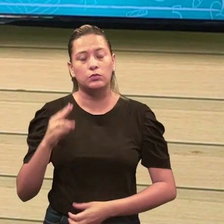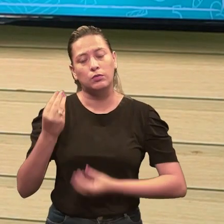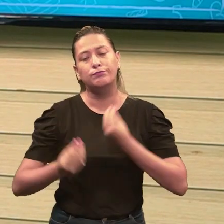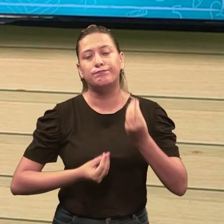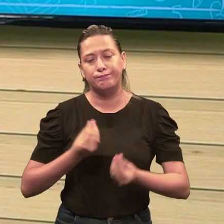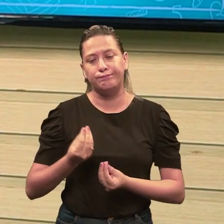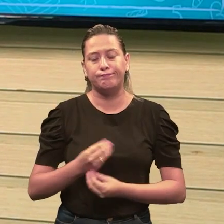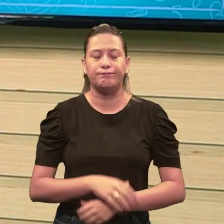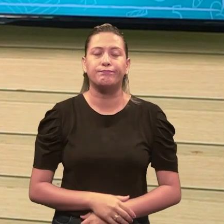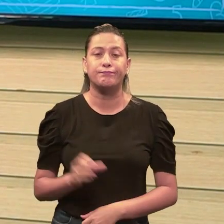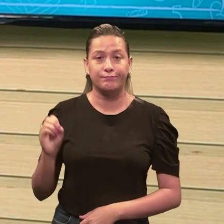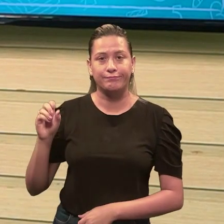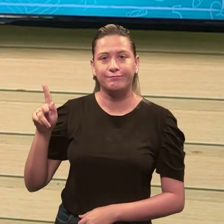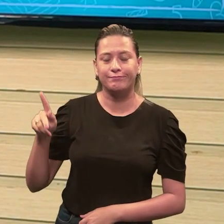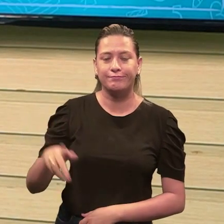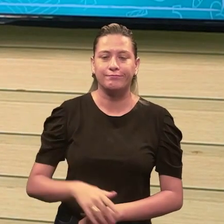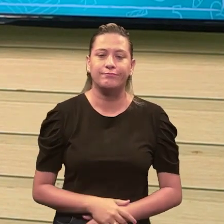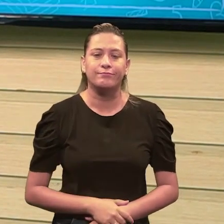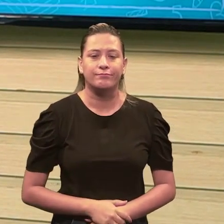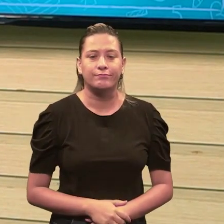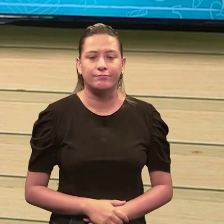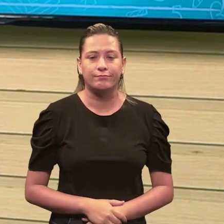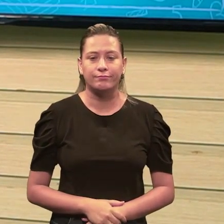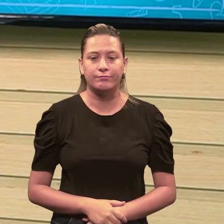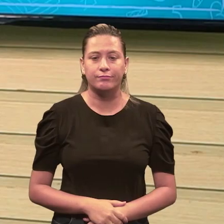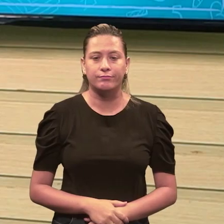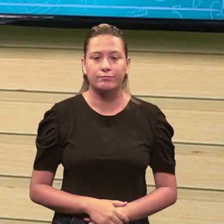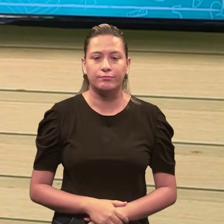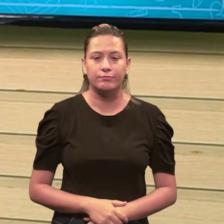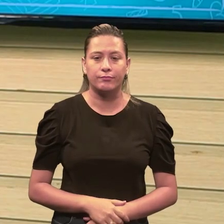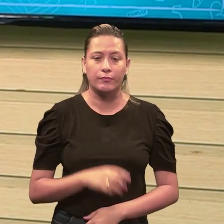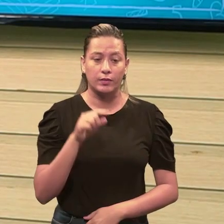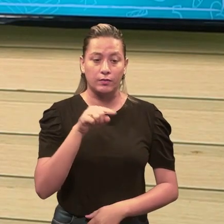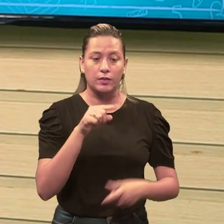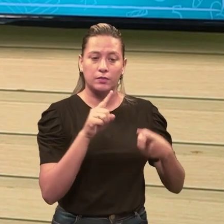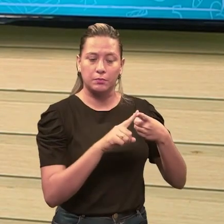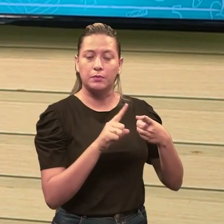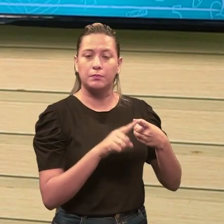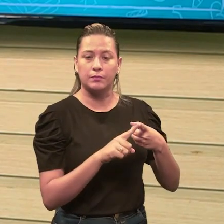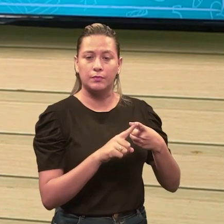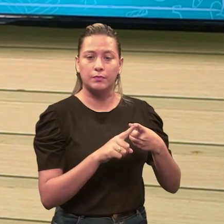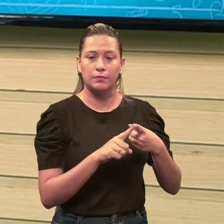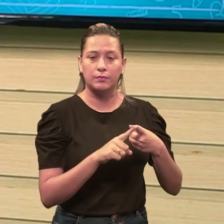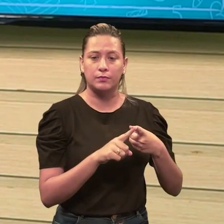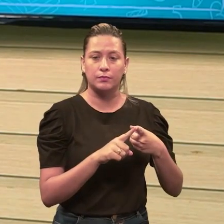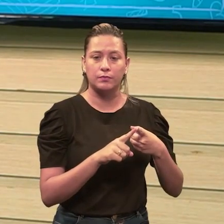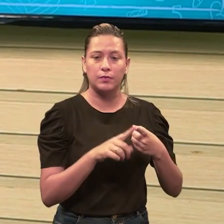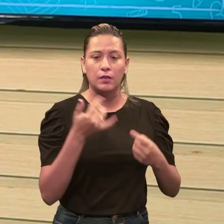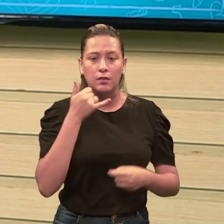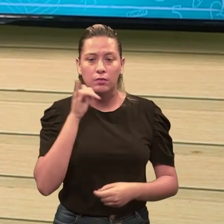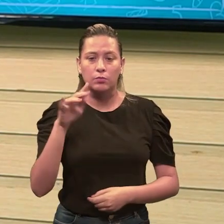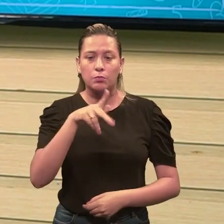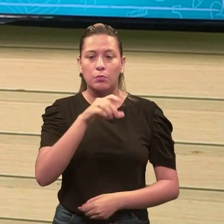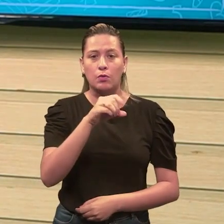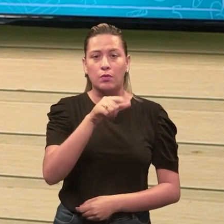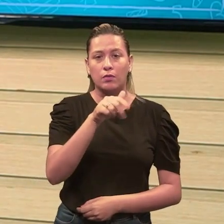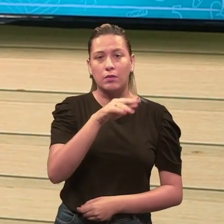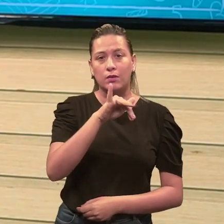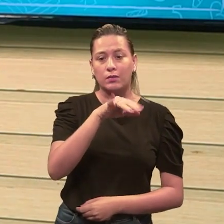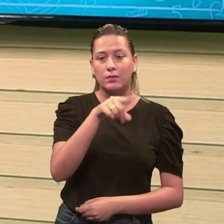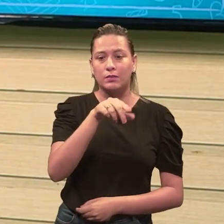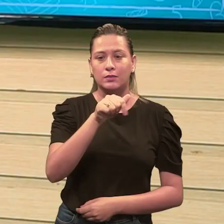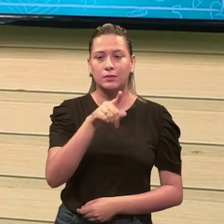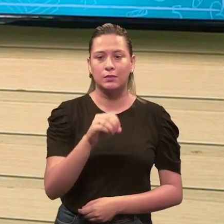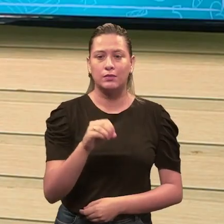utilizados, beleza? Ó, inclusive esse primeiro aqui, ó, eletrolítico polarizado e o capacitor comum,